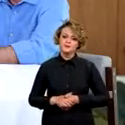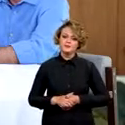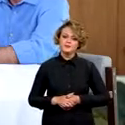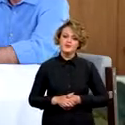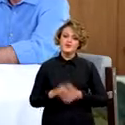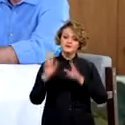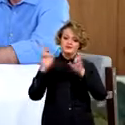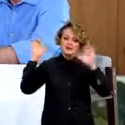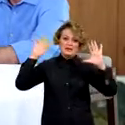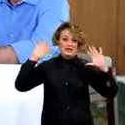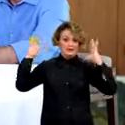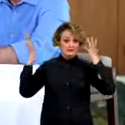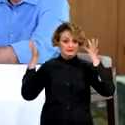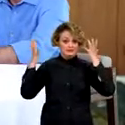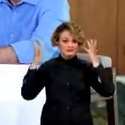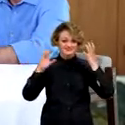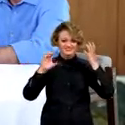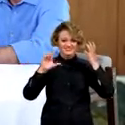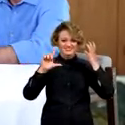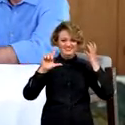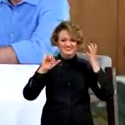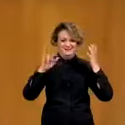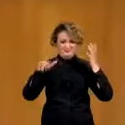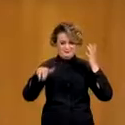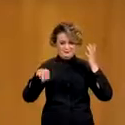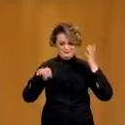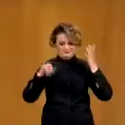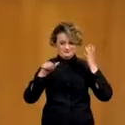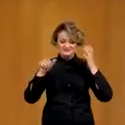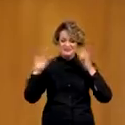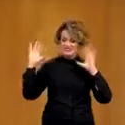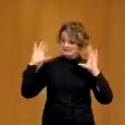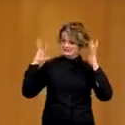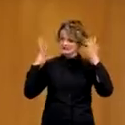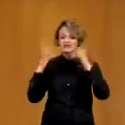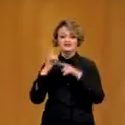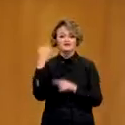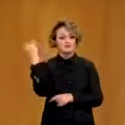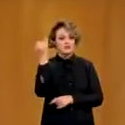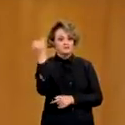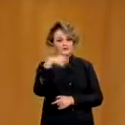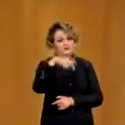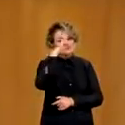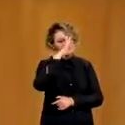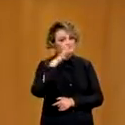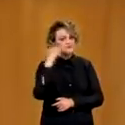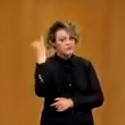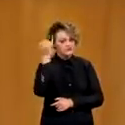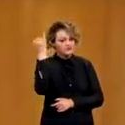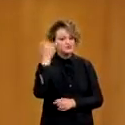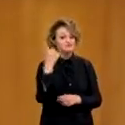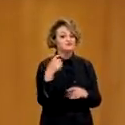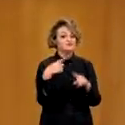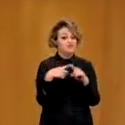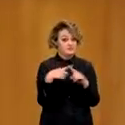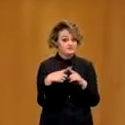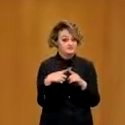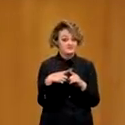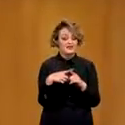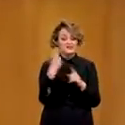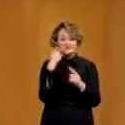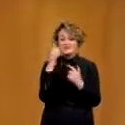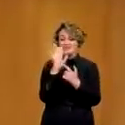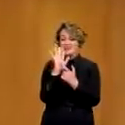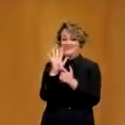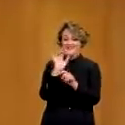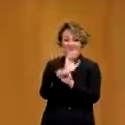do clima passou a ser uma coisa muito importante para o Brasil. Uhum. Porque já está claro,